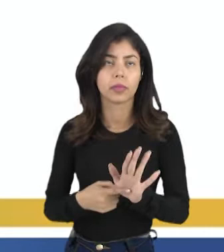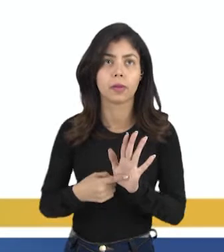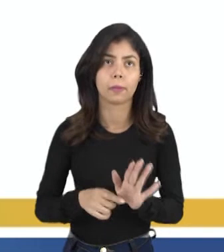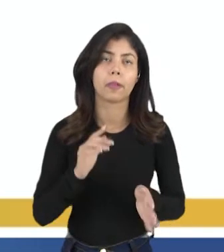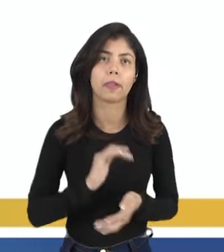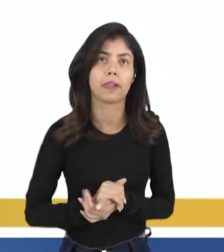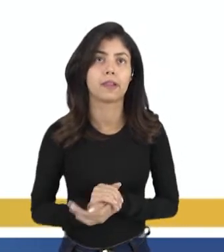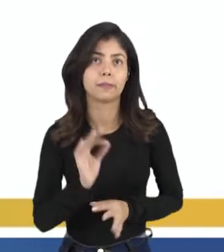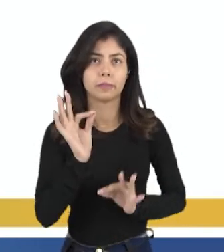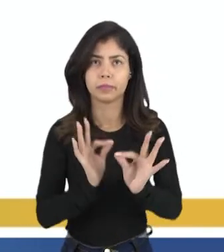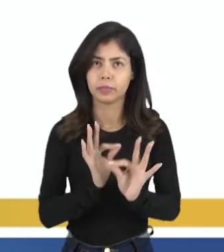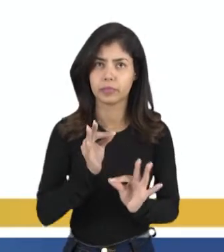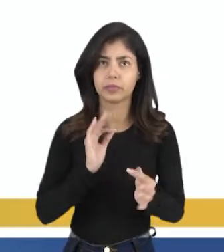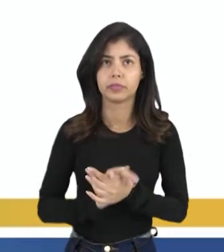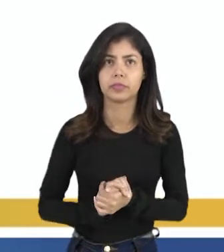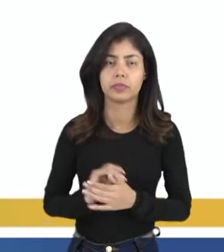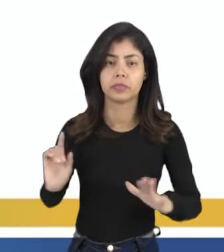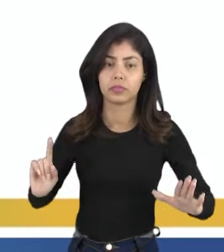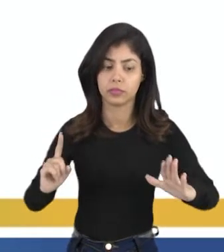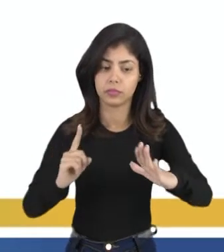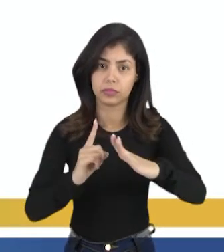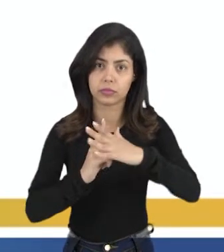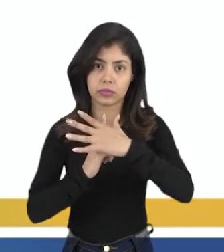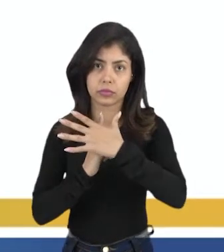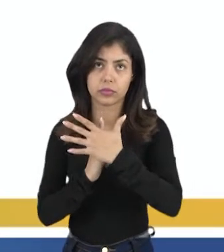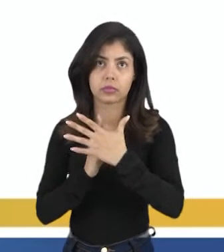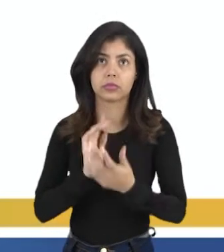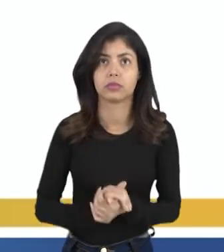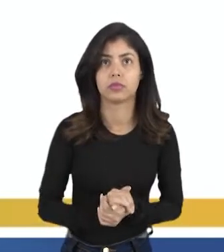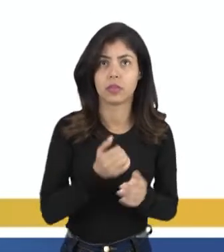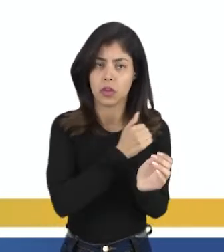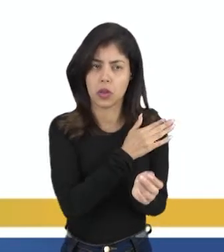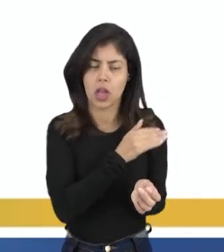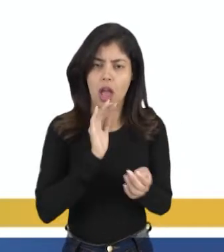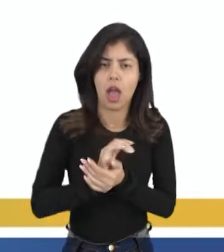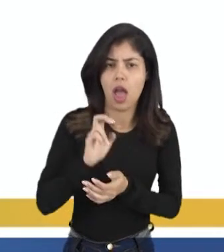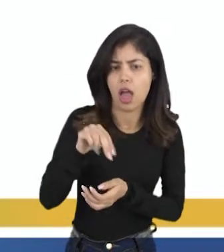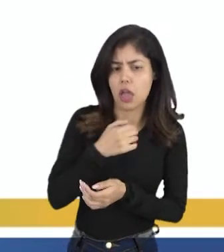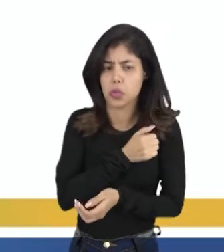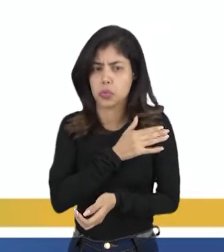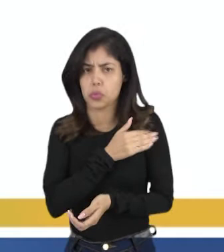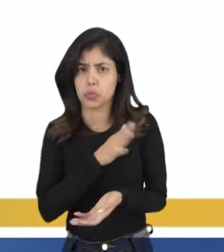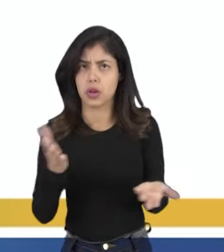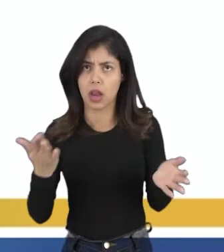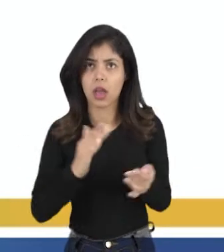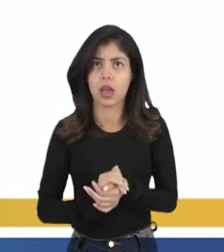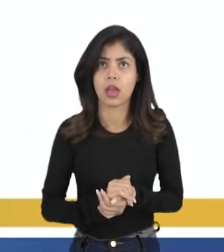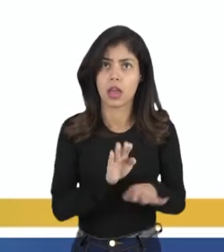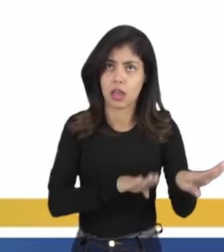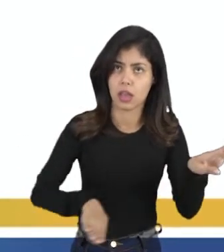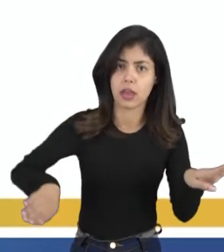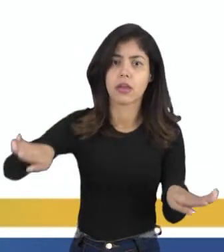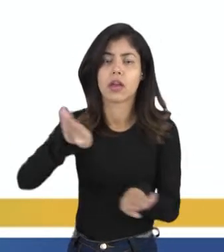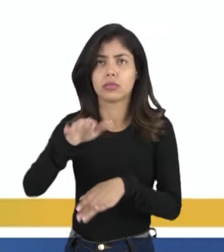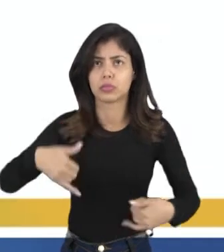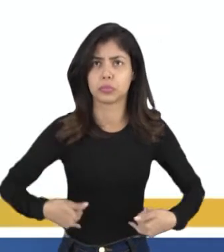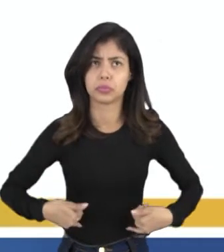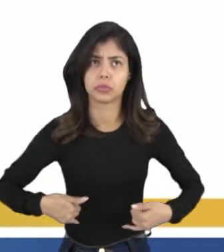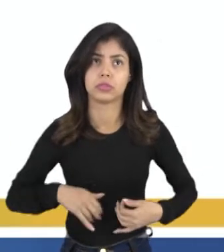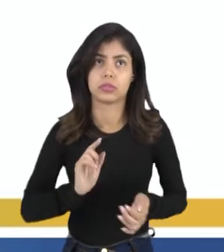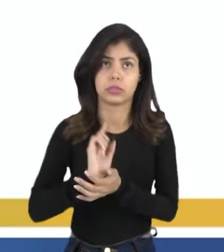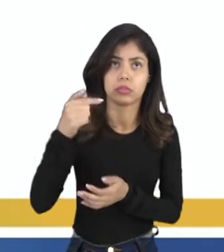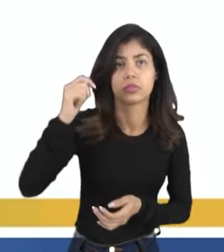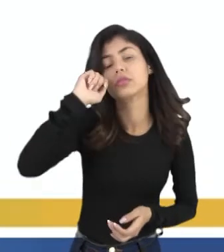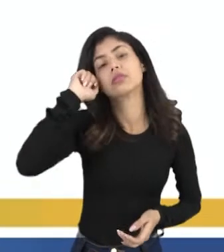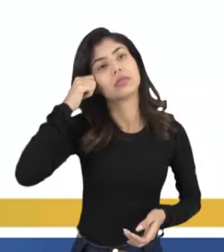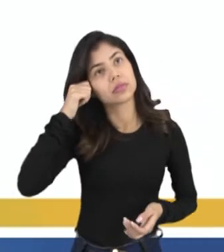de uma estética racista que camufla a exclusão e normaliza a inferiorização sofrida